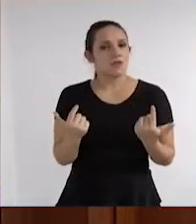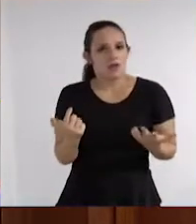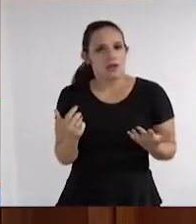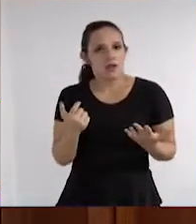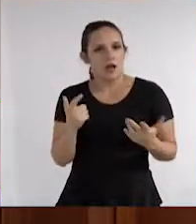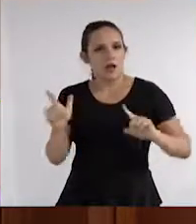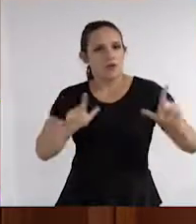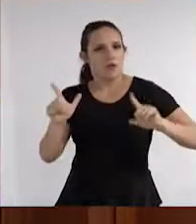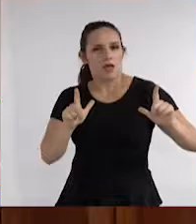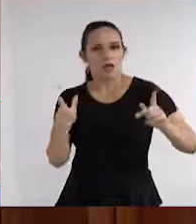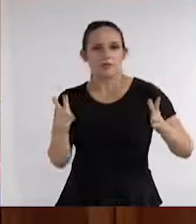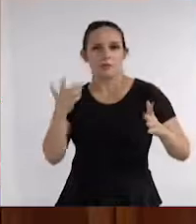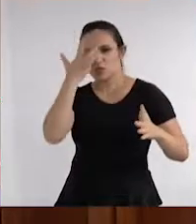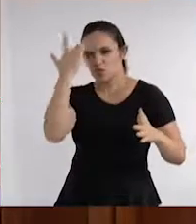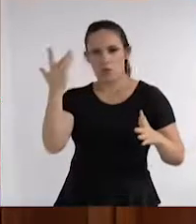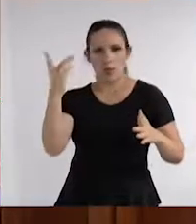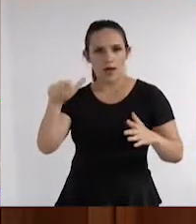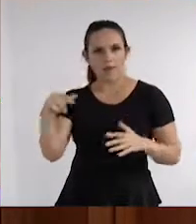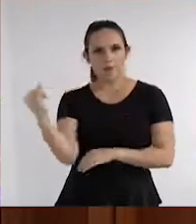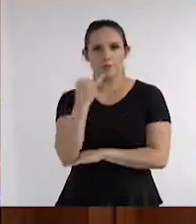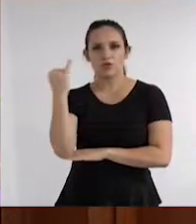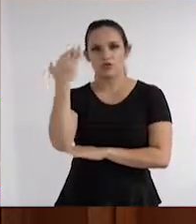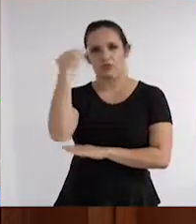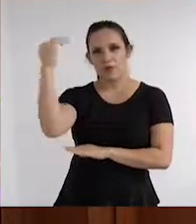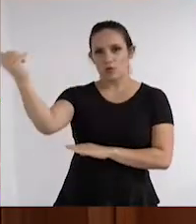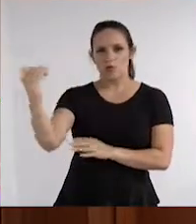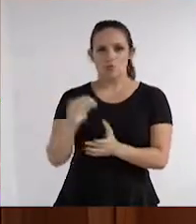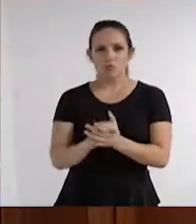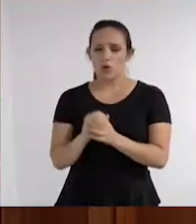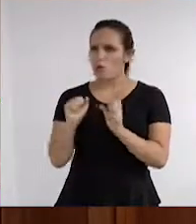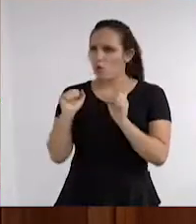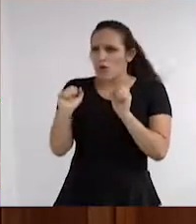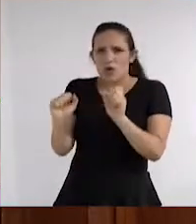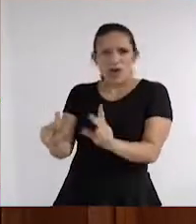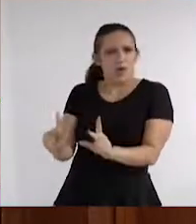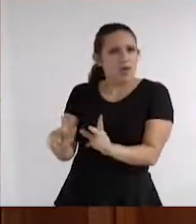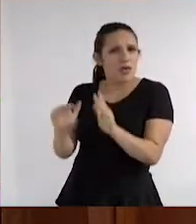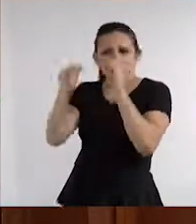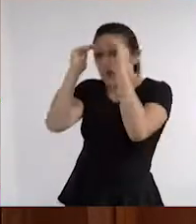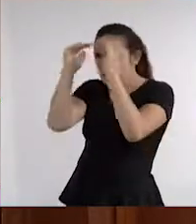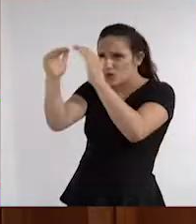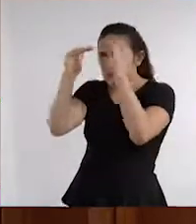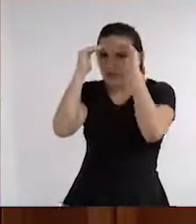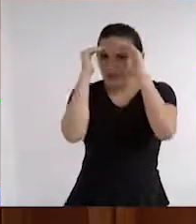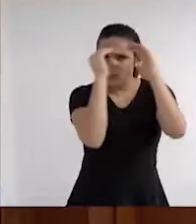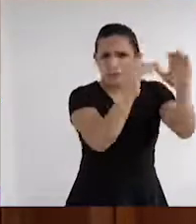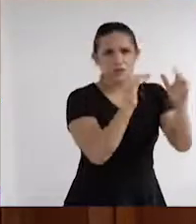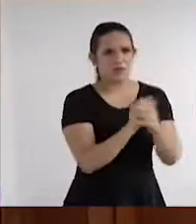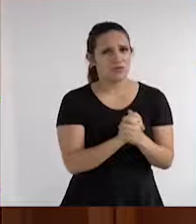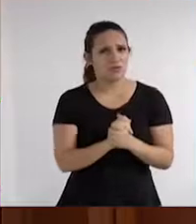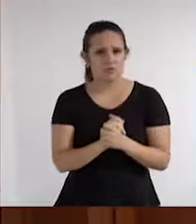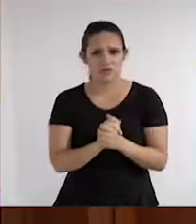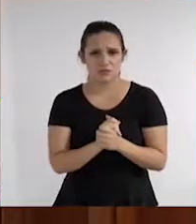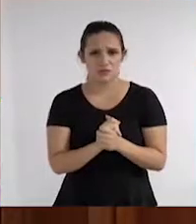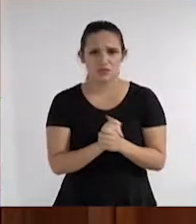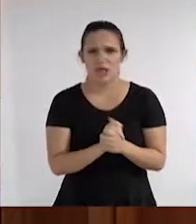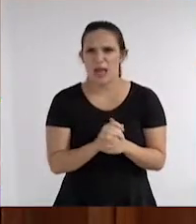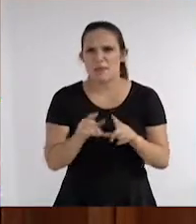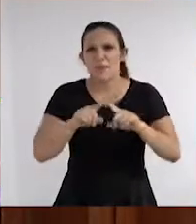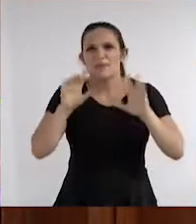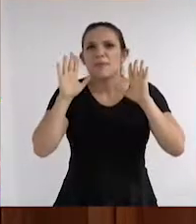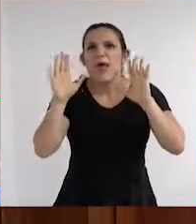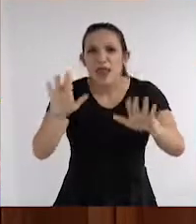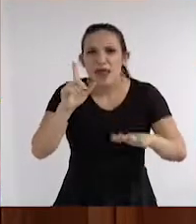os homens públicos, aqueles que têm um posicionamento diferente, é simples, tem que responder isso, não é para mim, não é para o